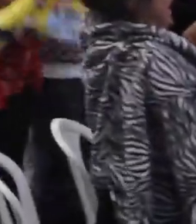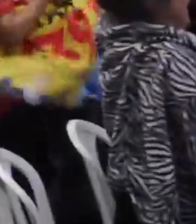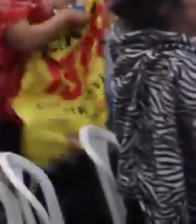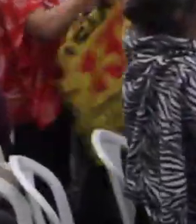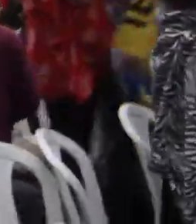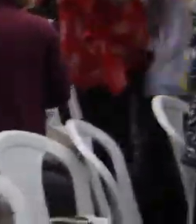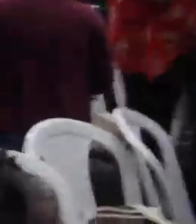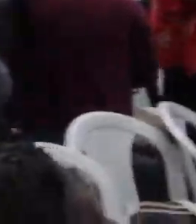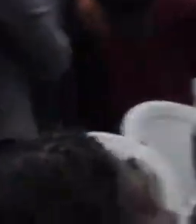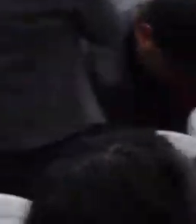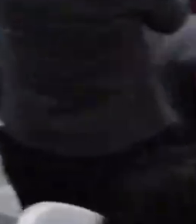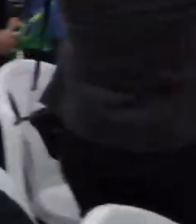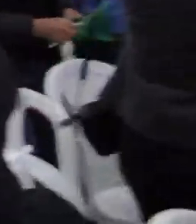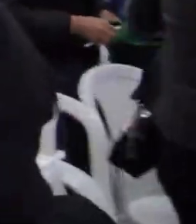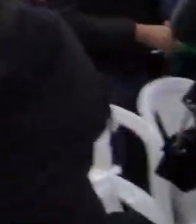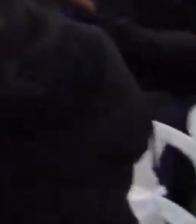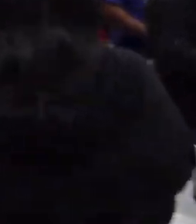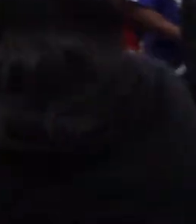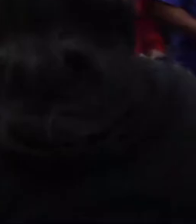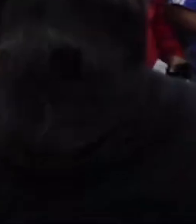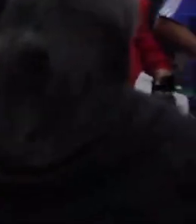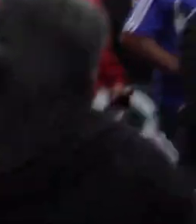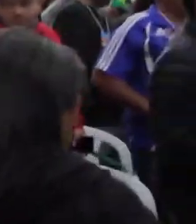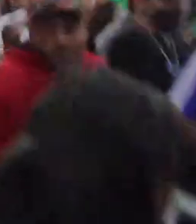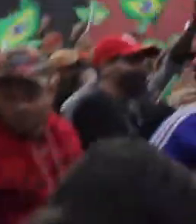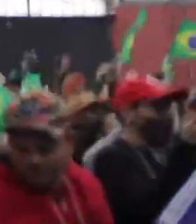nosso presidente maravilhoso, Luiz Inácio Lula da